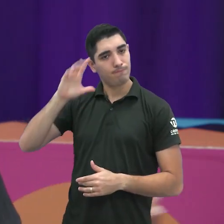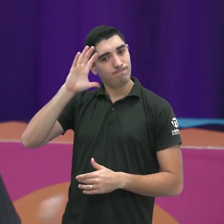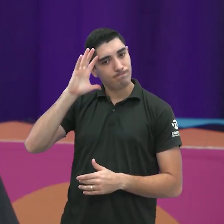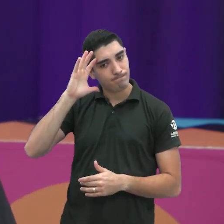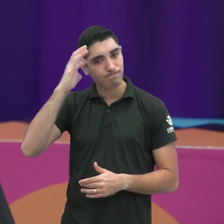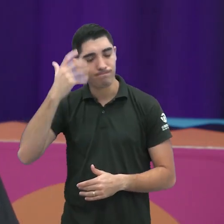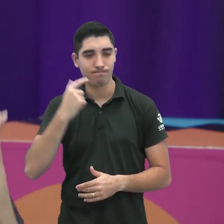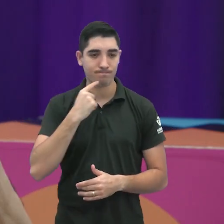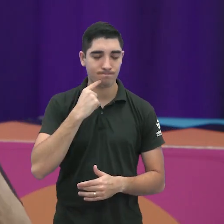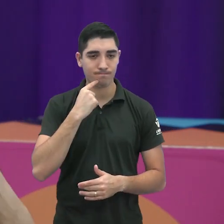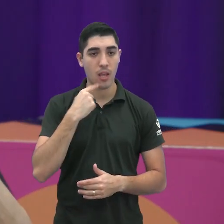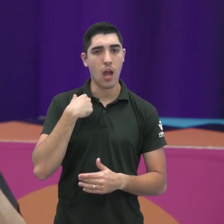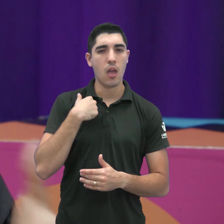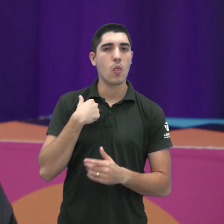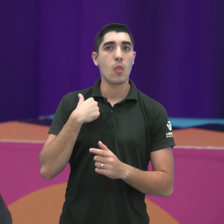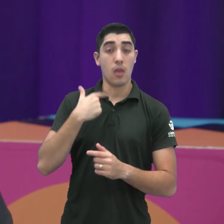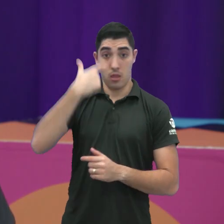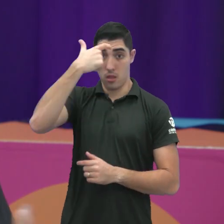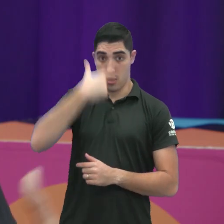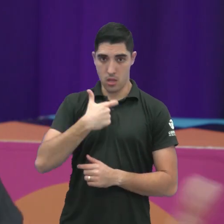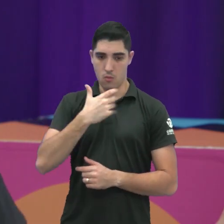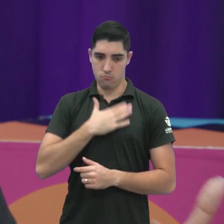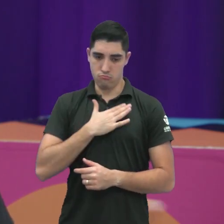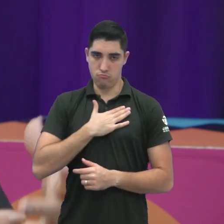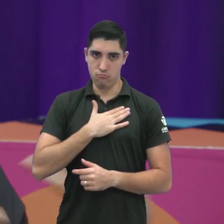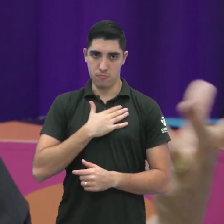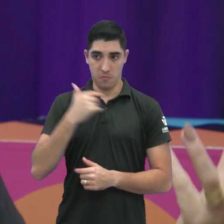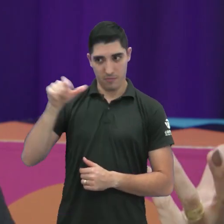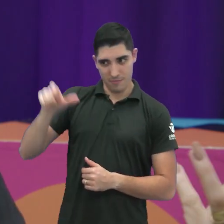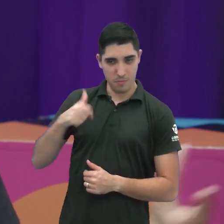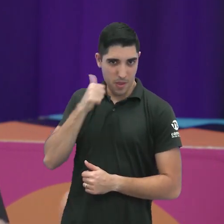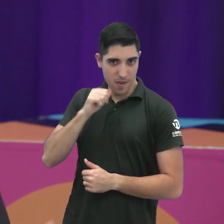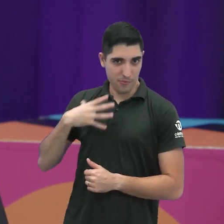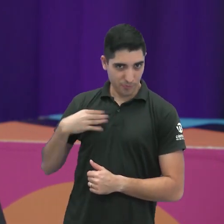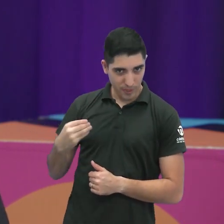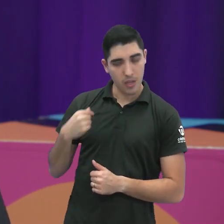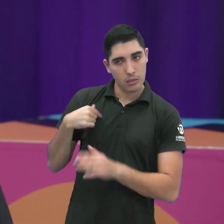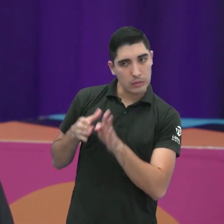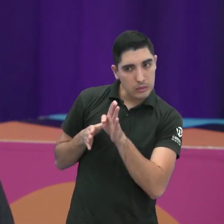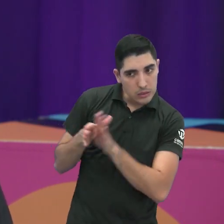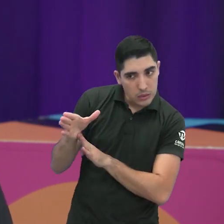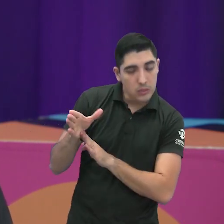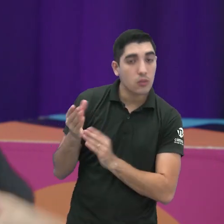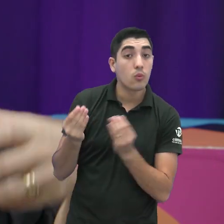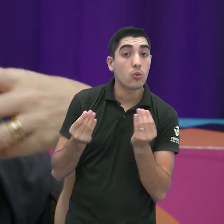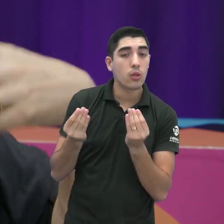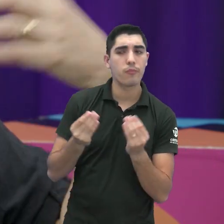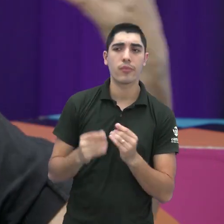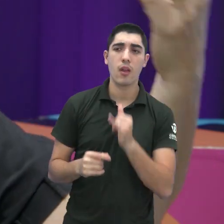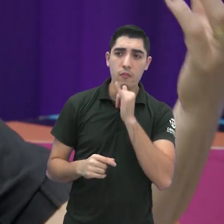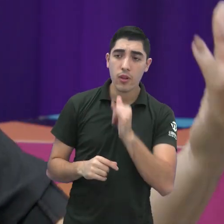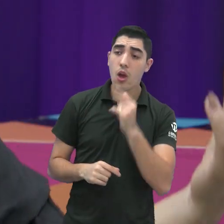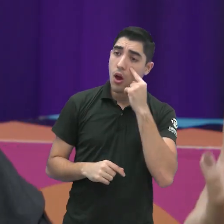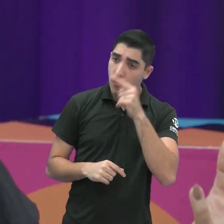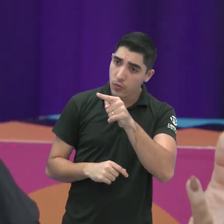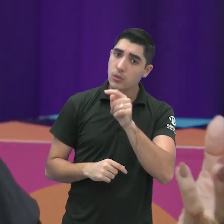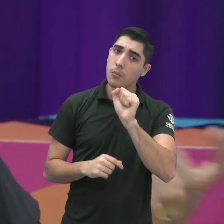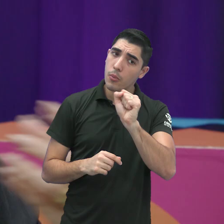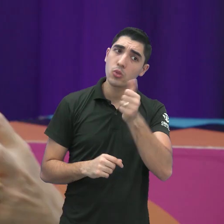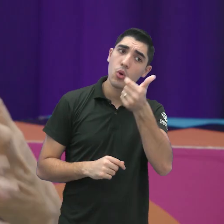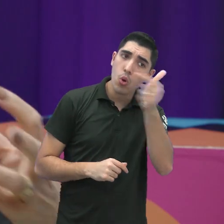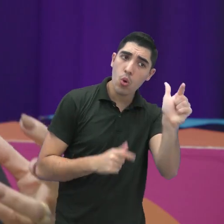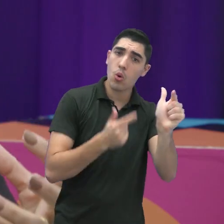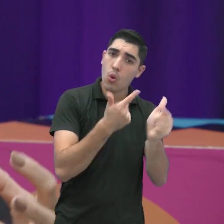qual que foi a nossa orientação enquanto pais e enquanto profissionais, que a gente está aí vendo tudo acontecer? Procure outros cursos